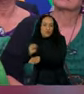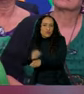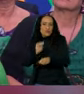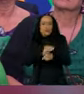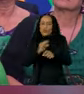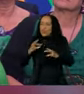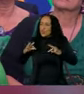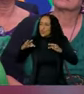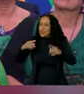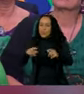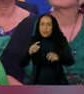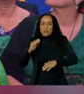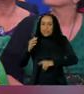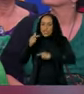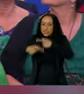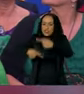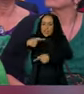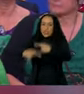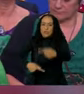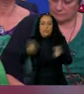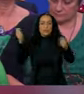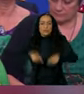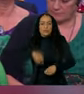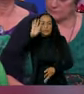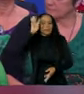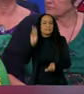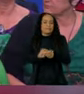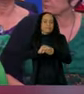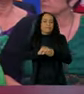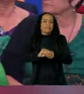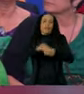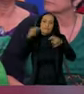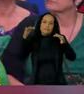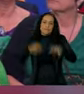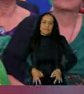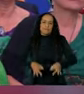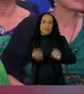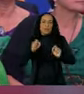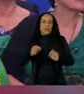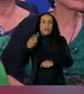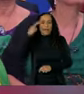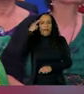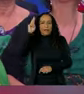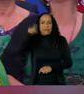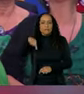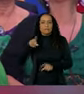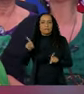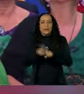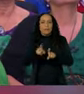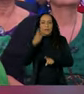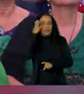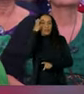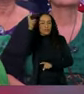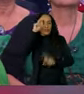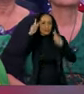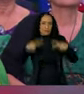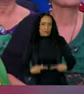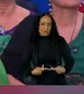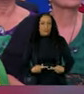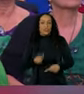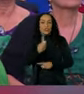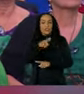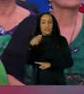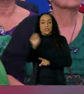que todos nós e as próximas gerações possam entender o verdadeiro sentido da racionalidade e da inteligência humana. Que o